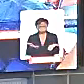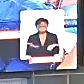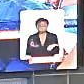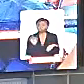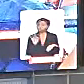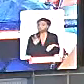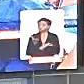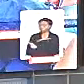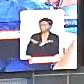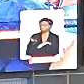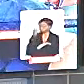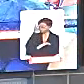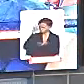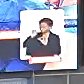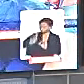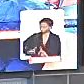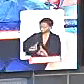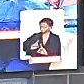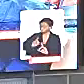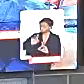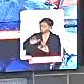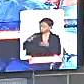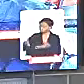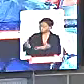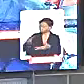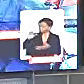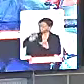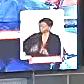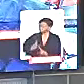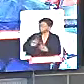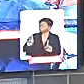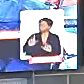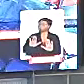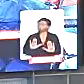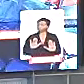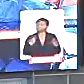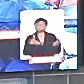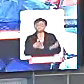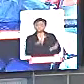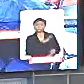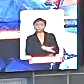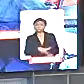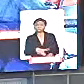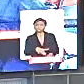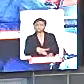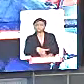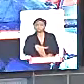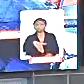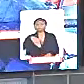com deficiência ele não não atende a criança ao mais idoso